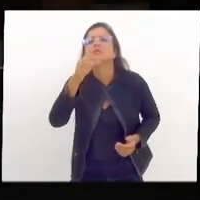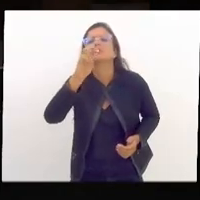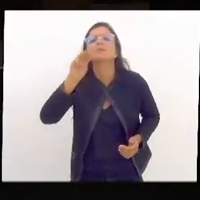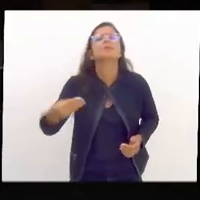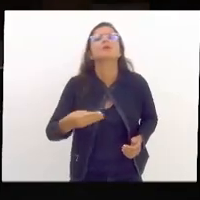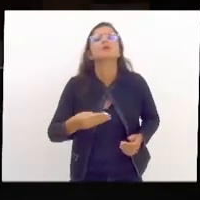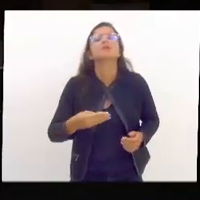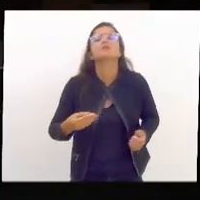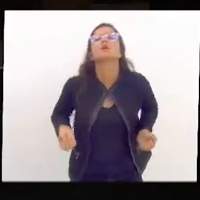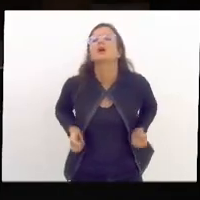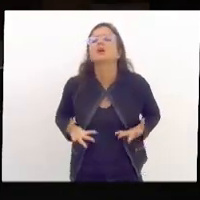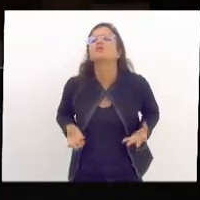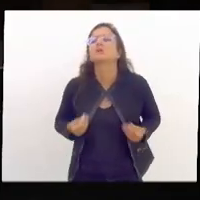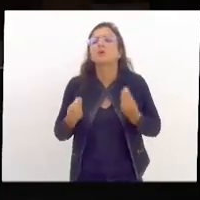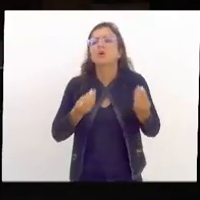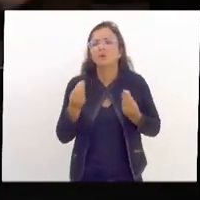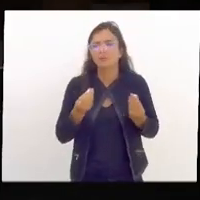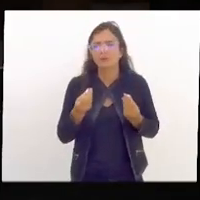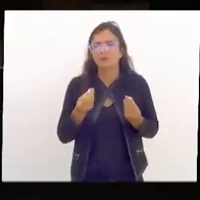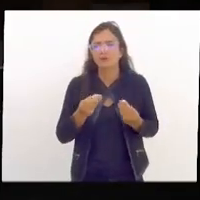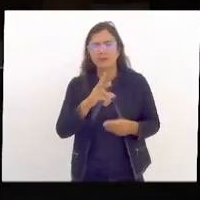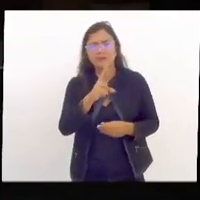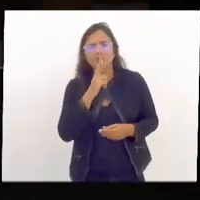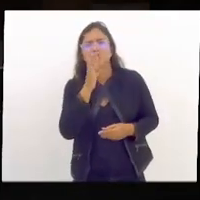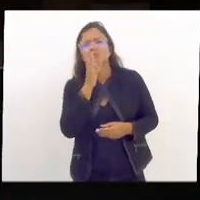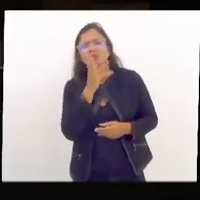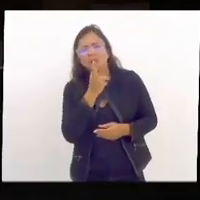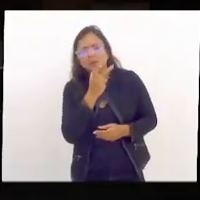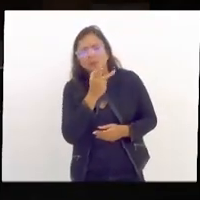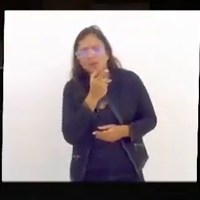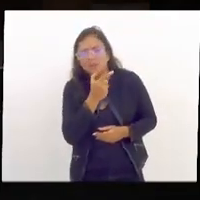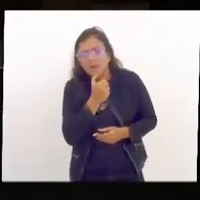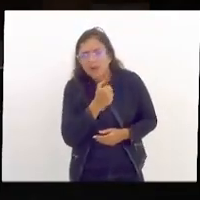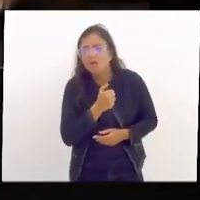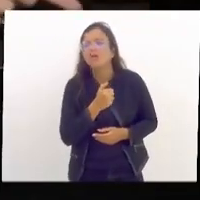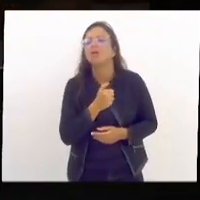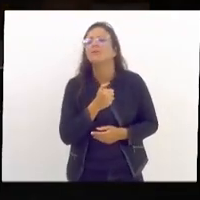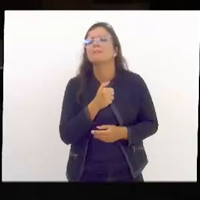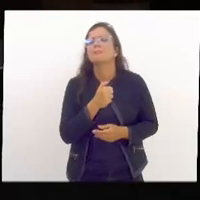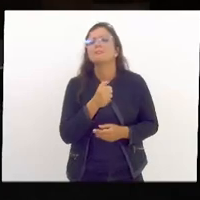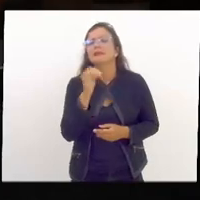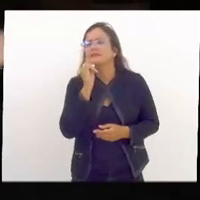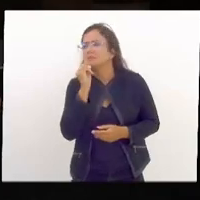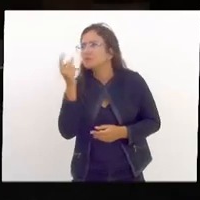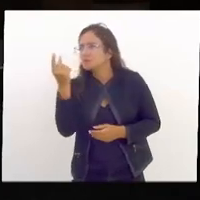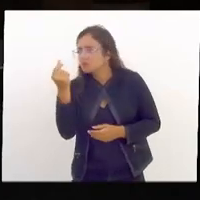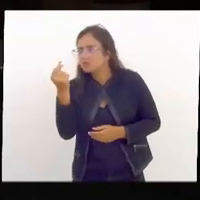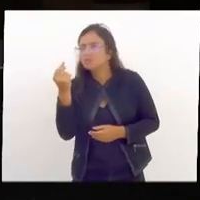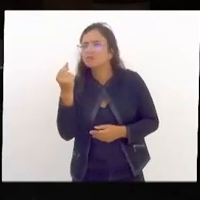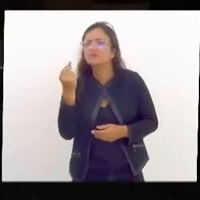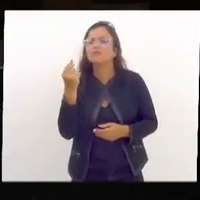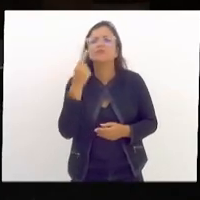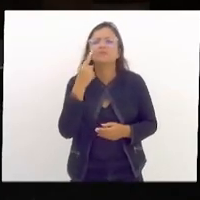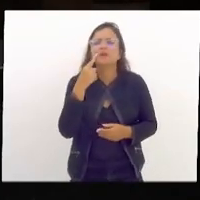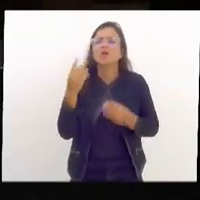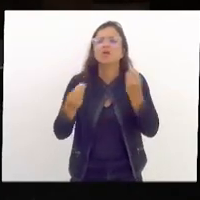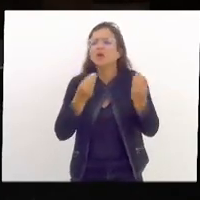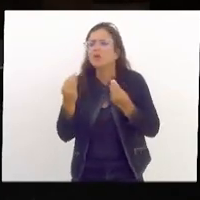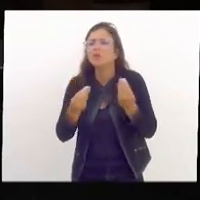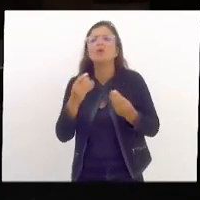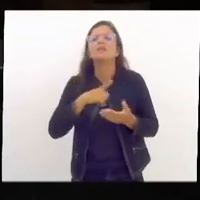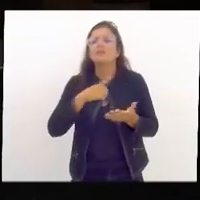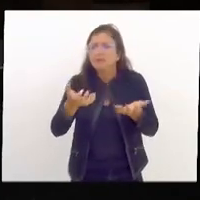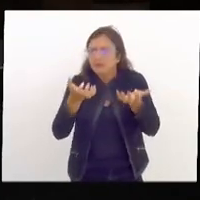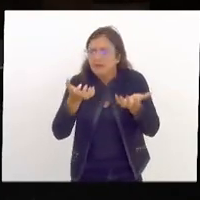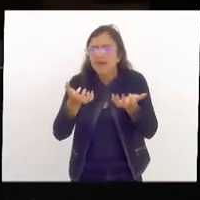hoje. Demoraram a responder, demoraram, nós fizemos na época da, assim que liberou o recurso, que nós queríamos um cronograma